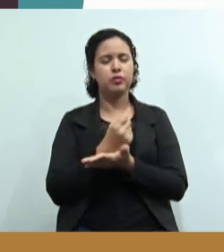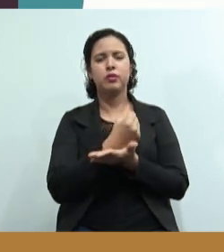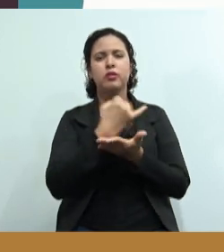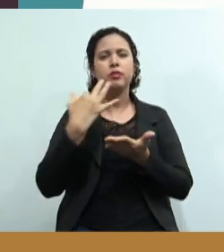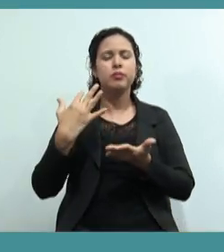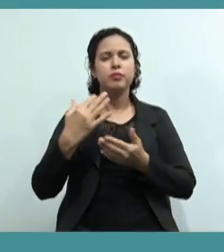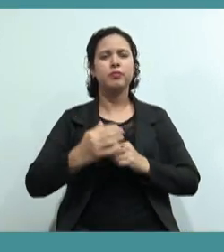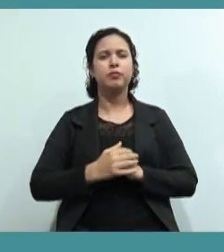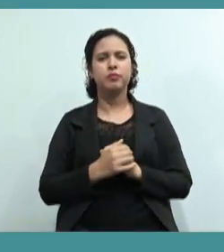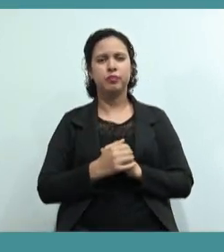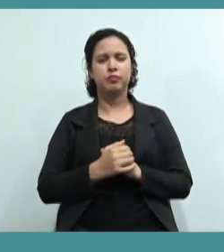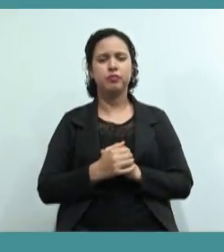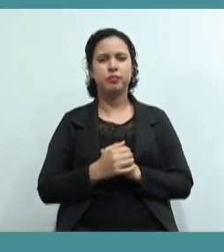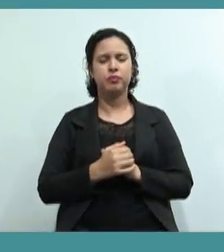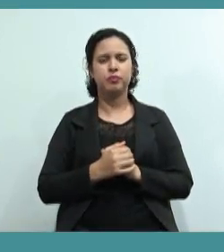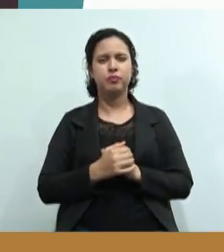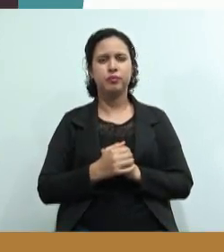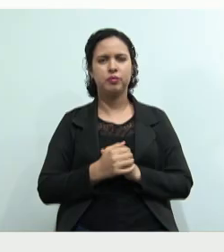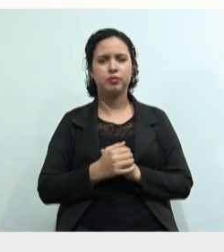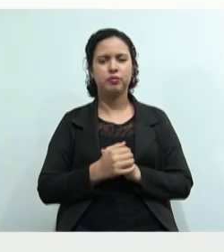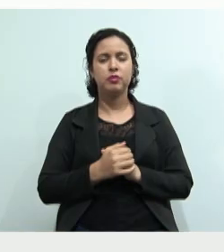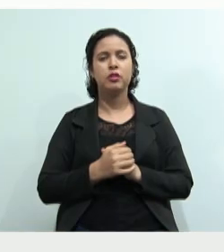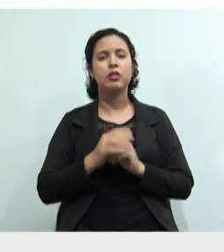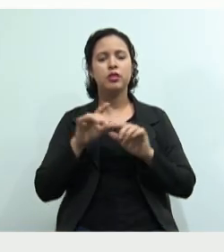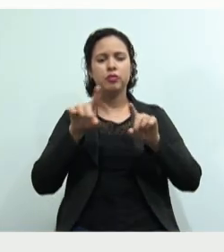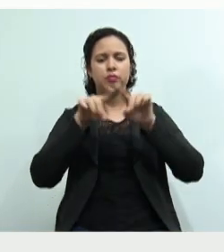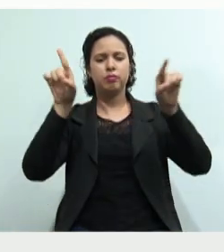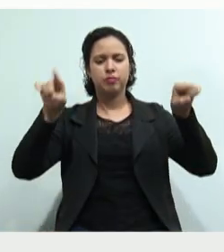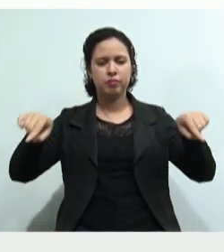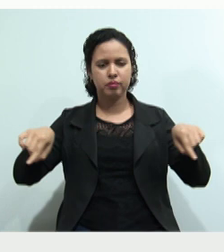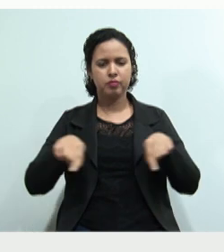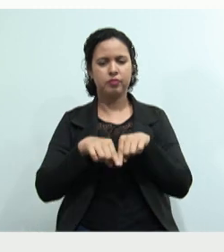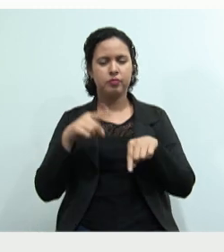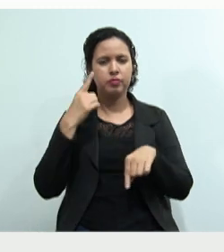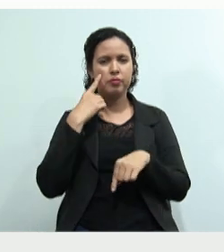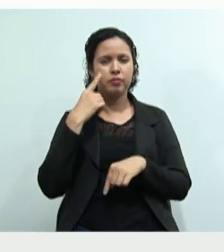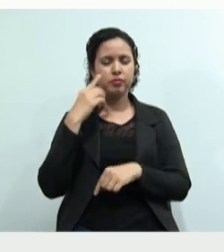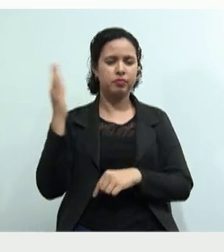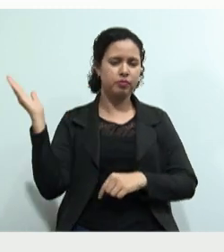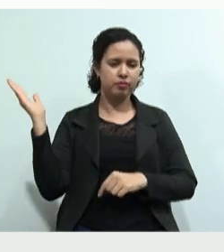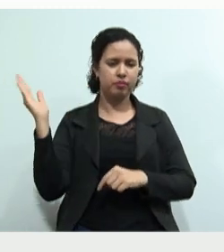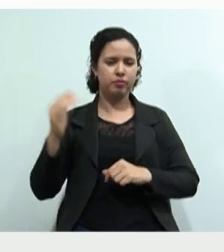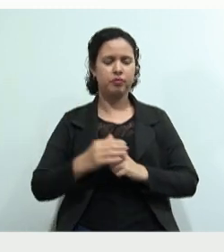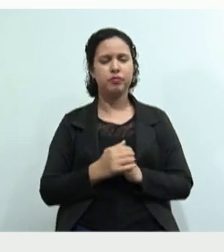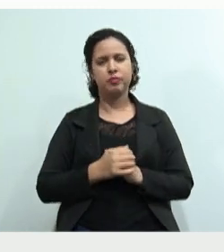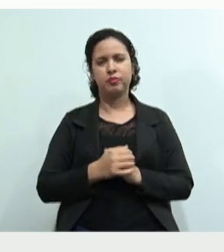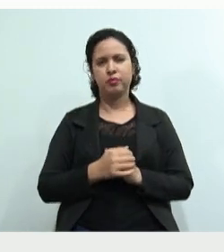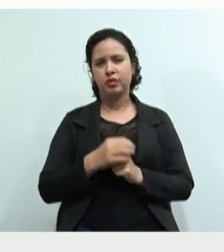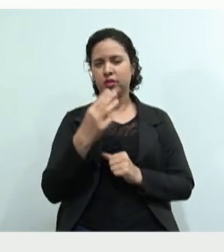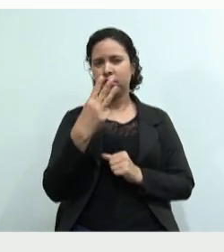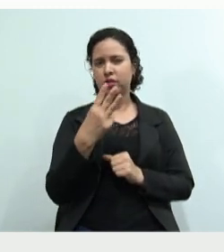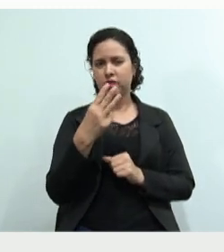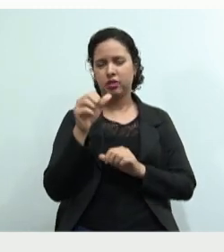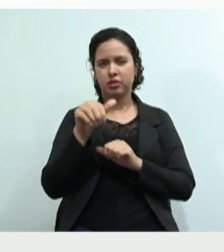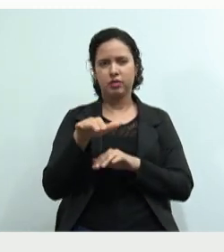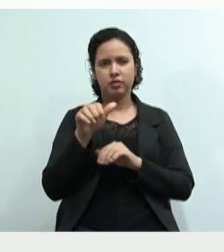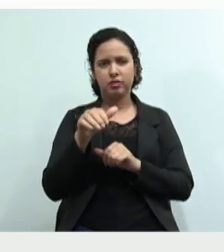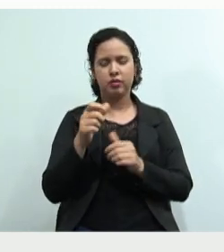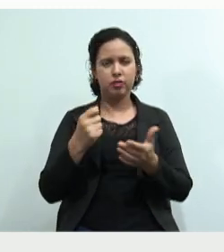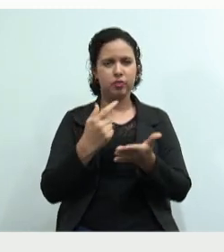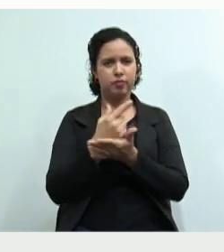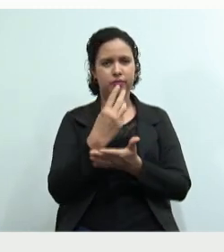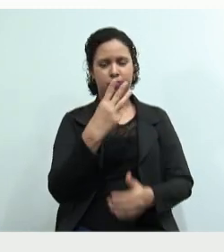quantidades, de acordo com o especificado no quadro. Exemplo: no dia 3 de setembro, Maria comprou